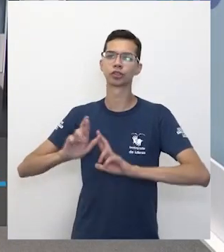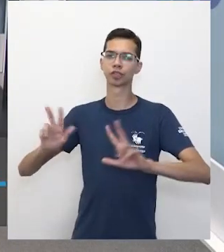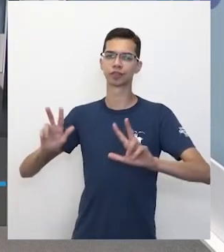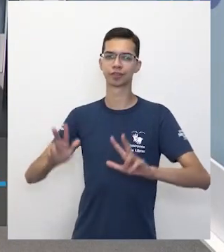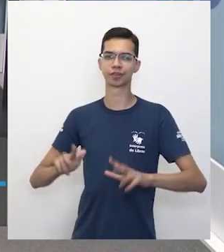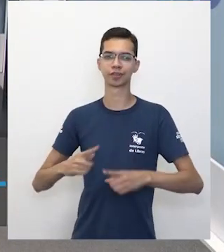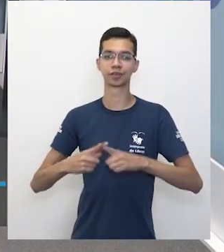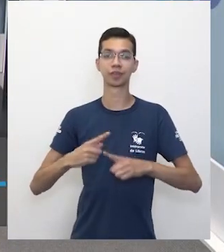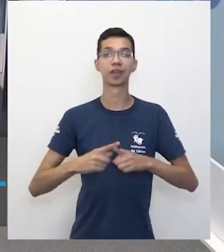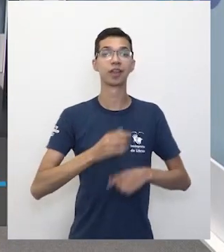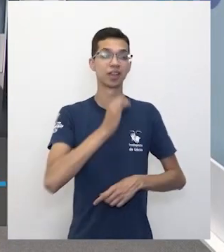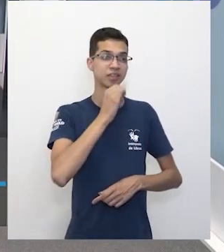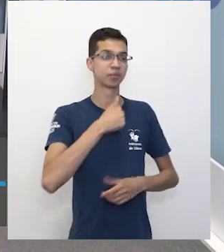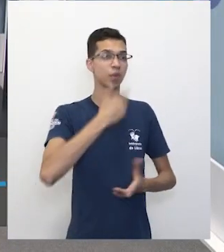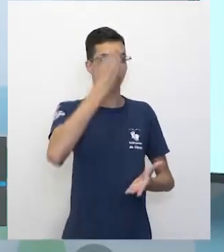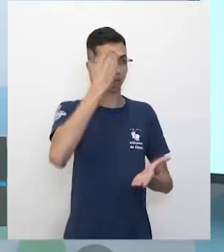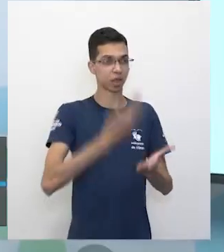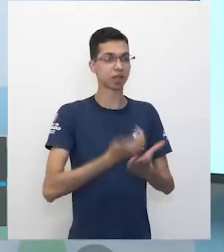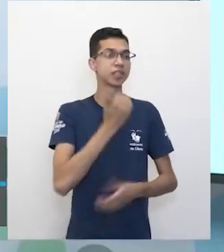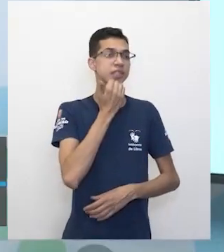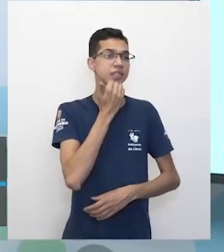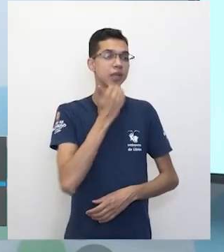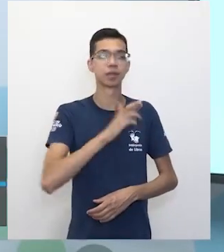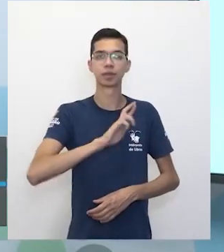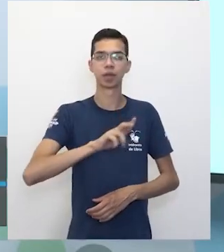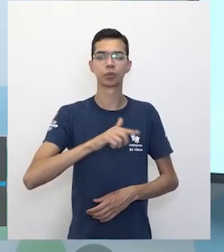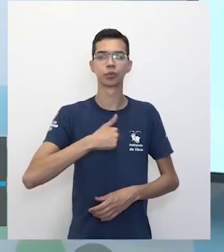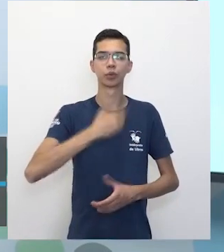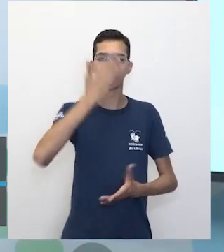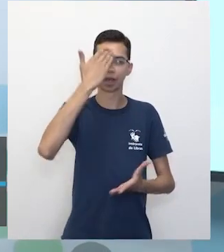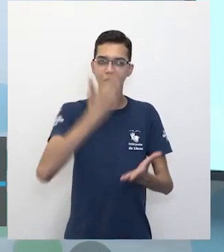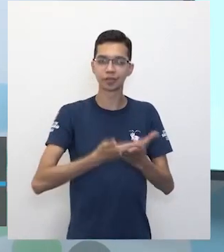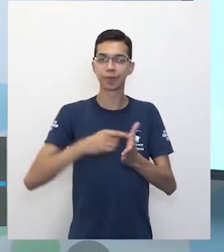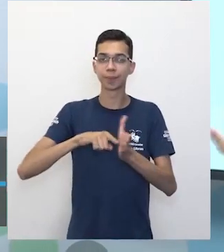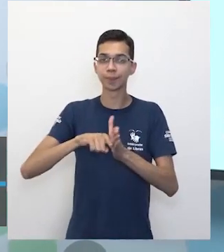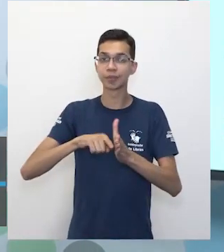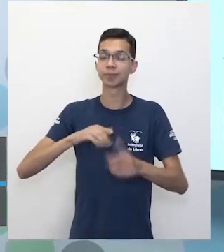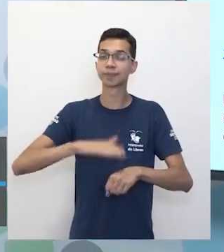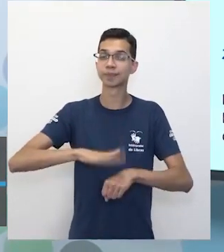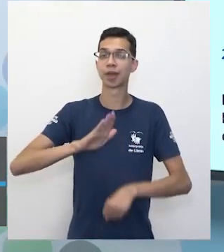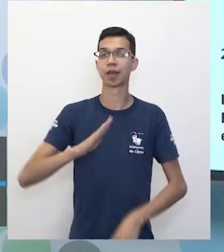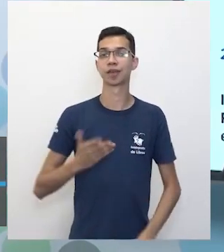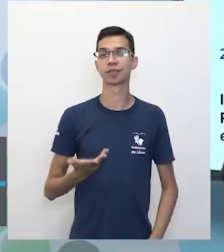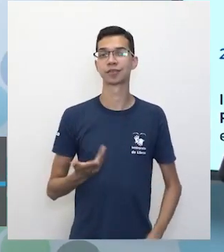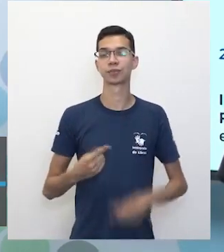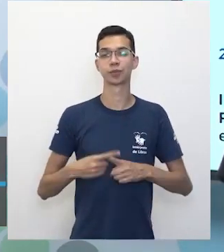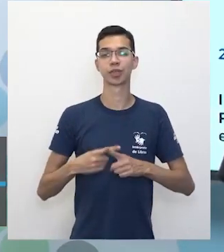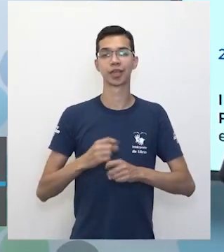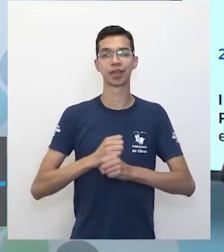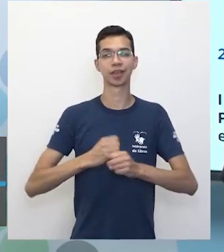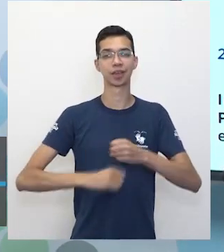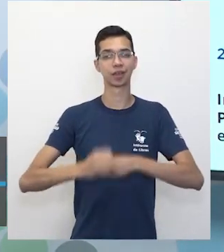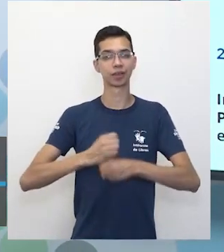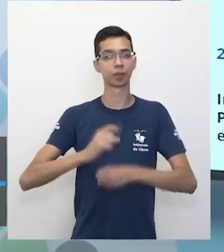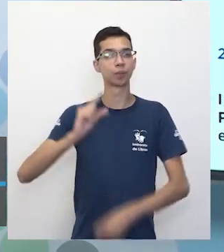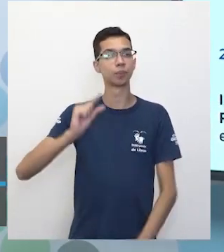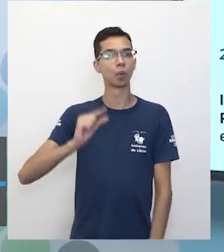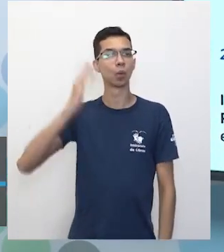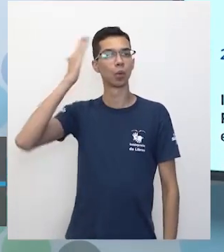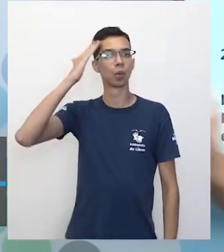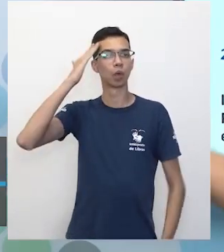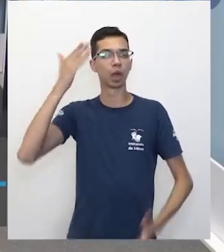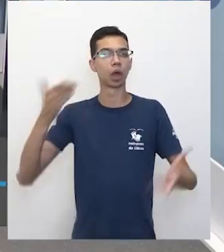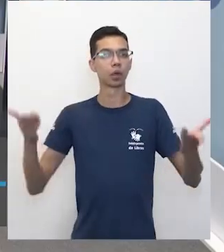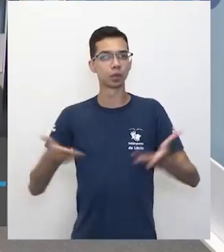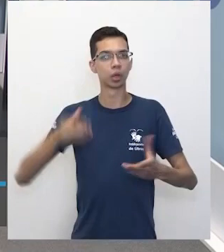faz desacreditar na ciência. Não, me faz acreditar cada vez mais em pesquisa. Sabíamos menos ano passado do que sabemos agora. Que bom, cara.